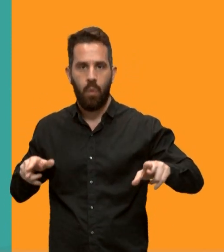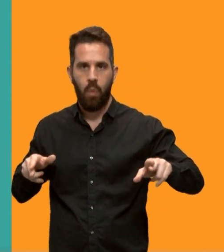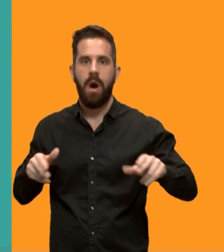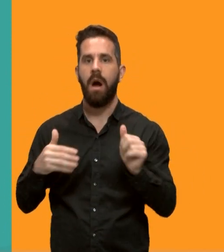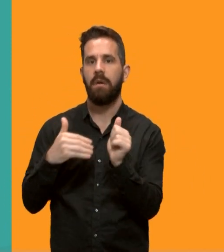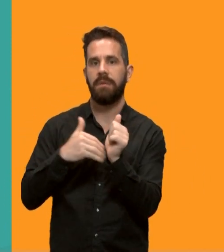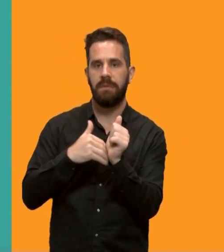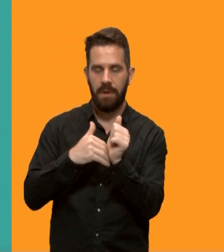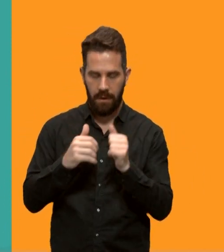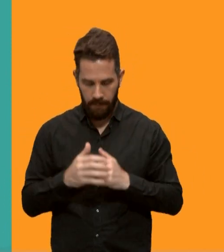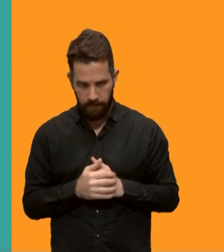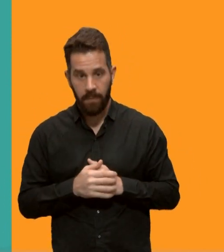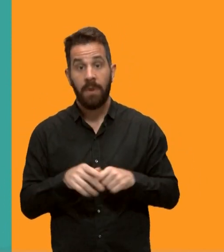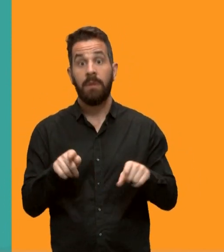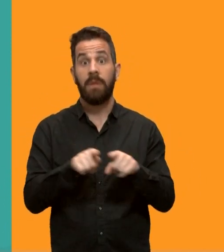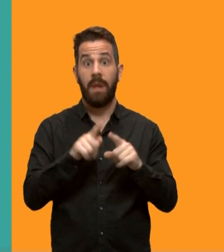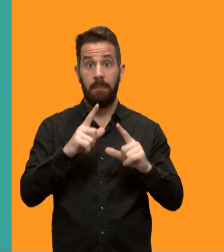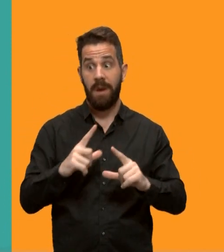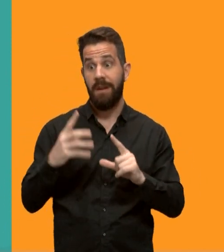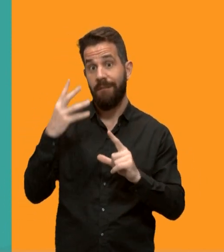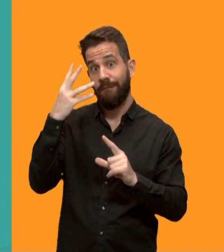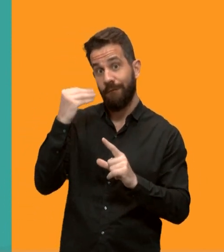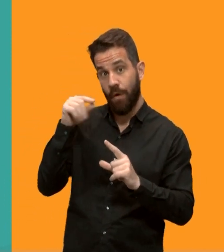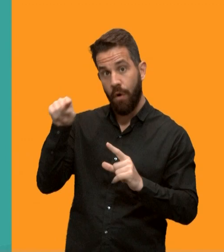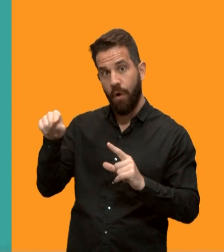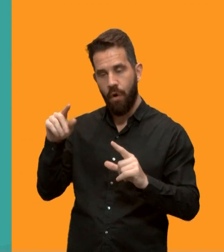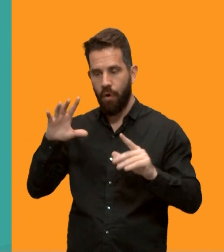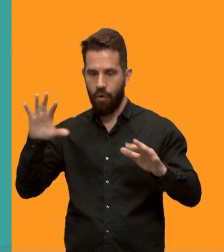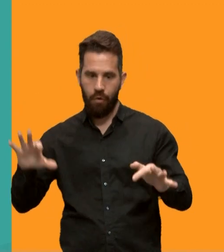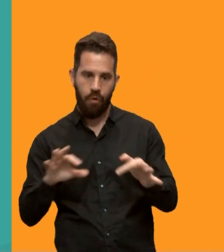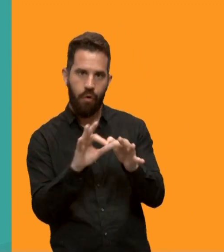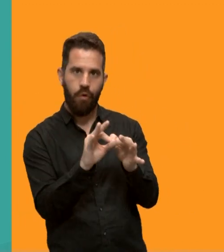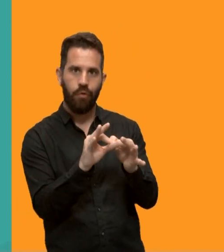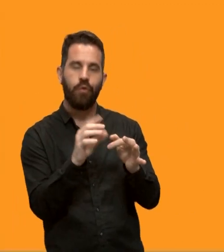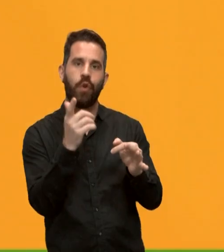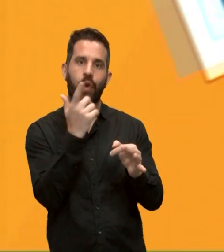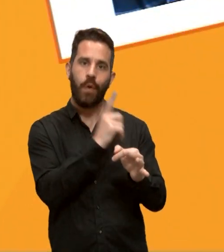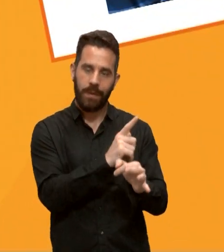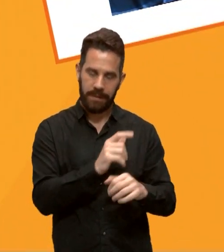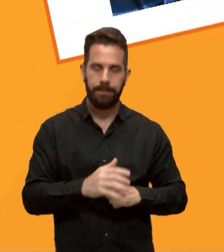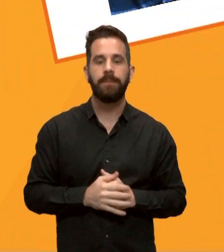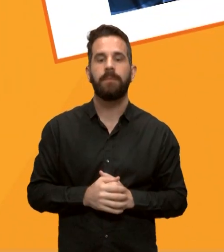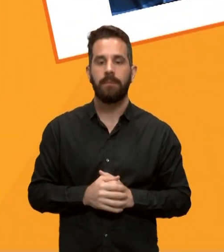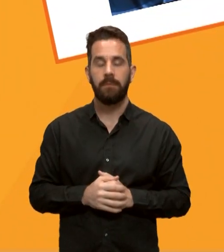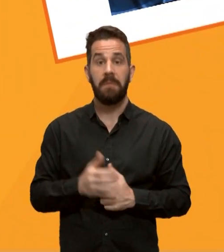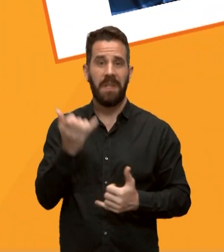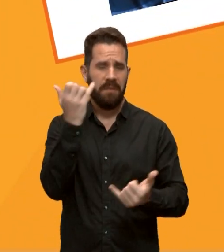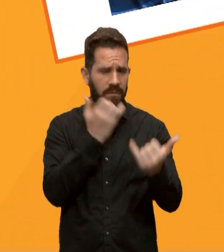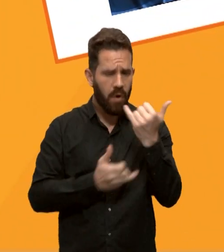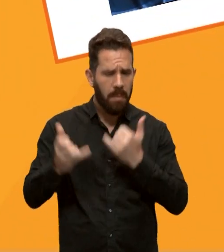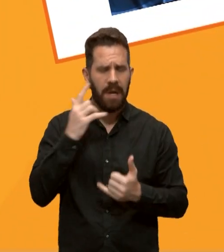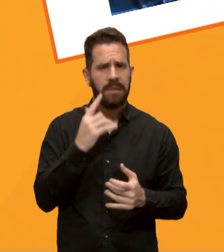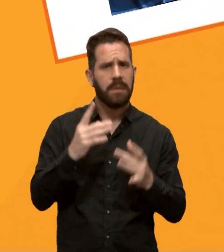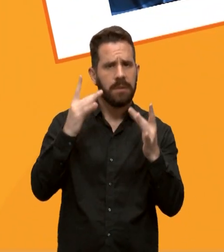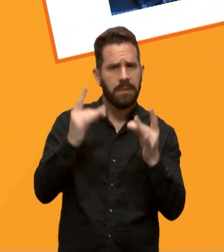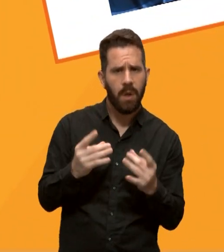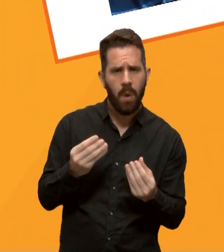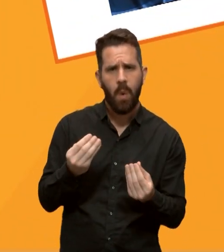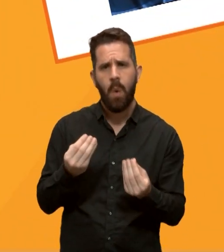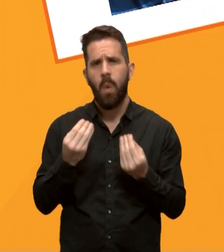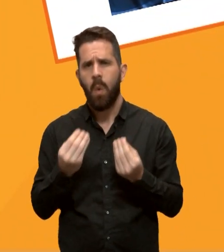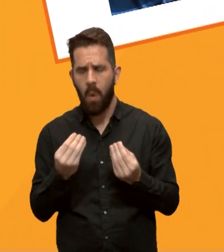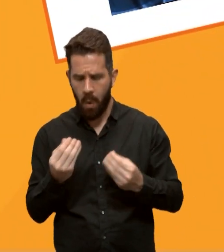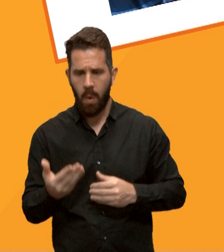foto cadastrada no portal FGNet para que a carteira digital esteja disponível. Mais informações a respeito do aplicativo podem